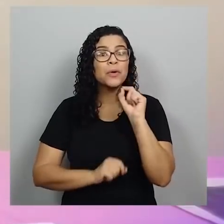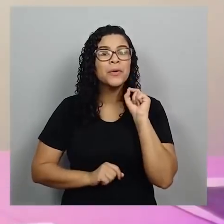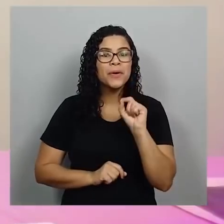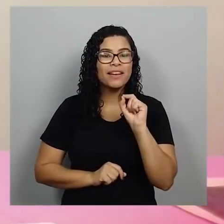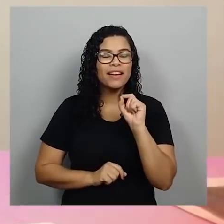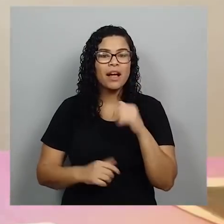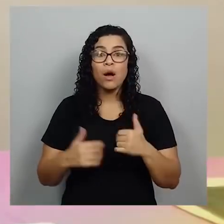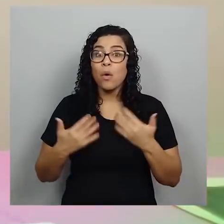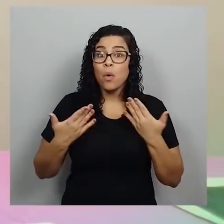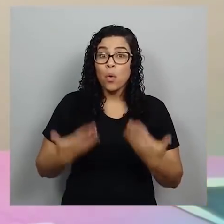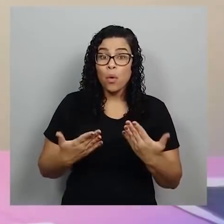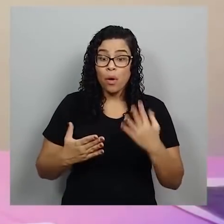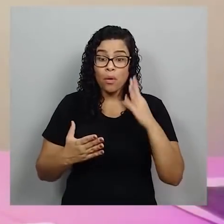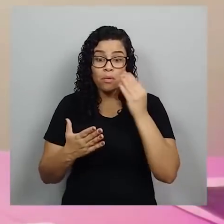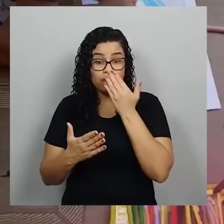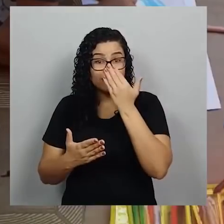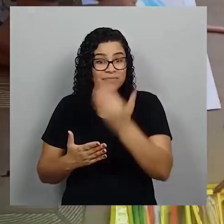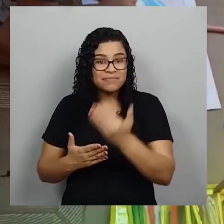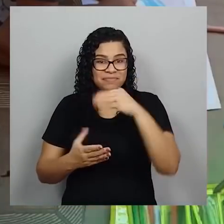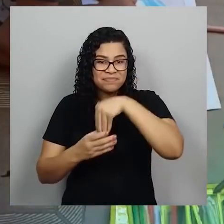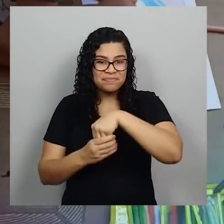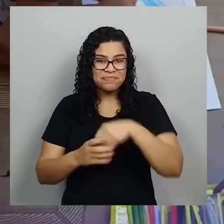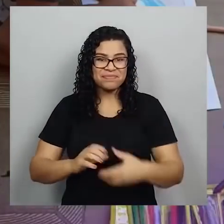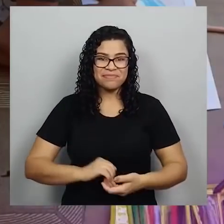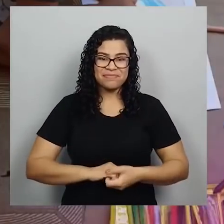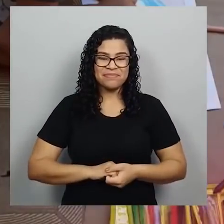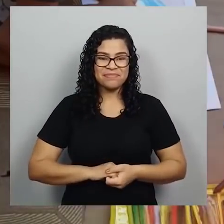descobrir as tintas que estão embaixo.